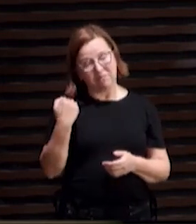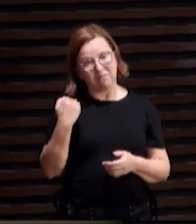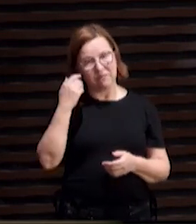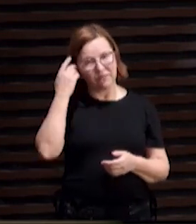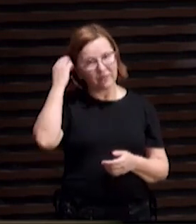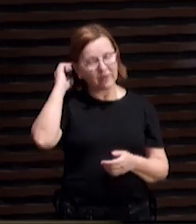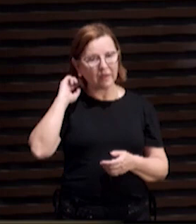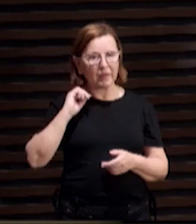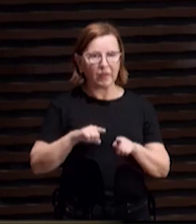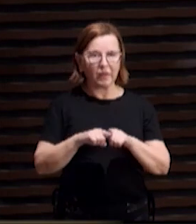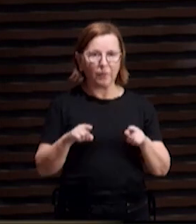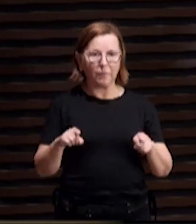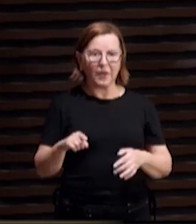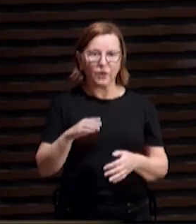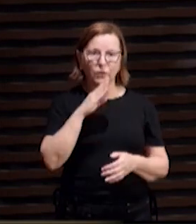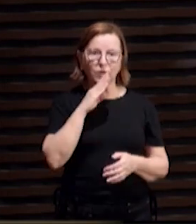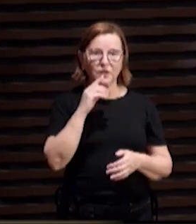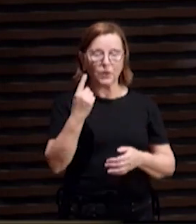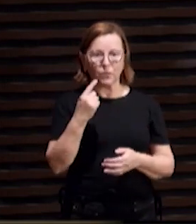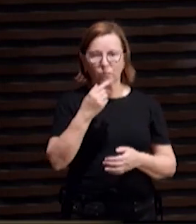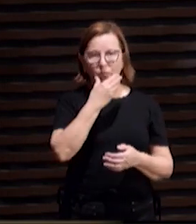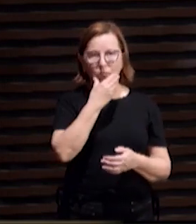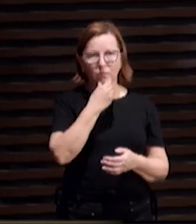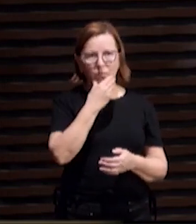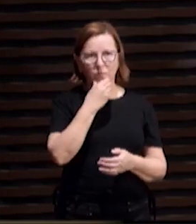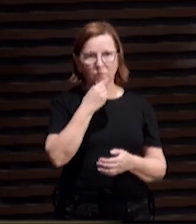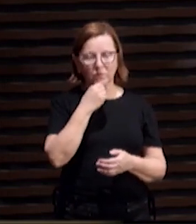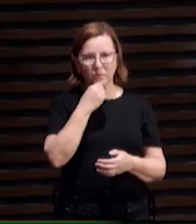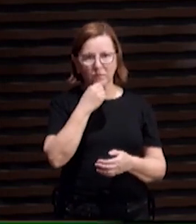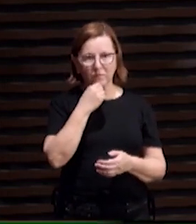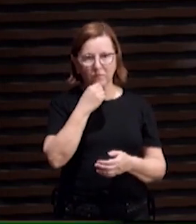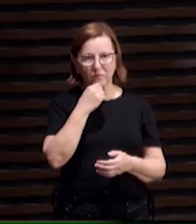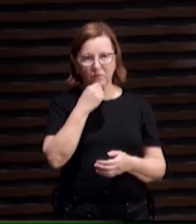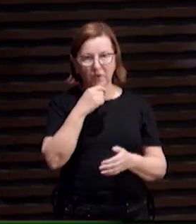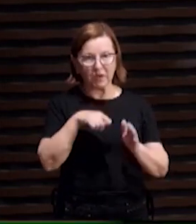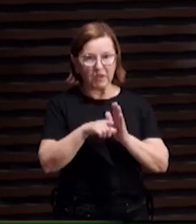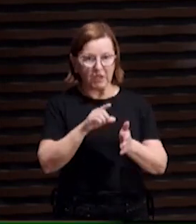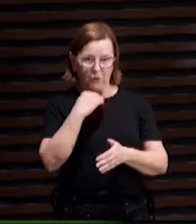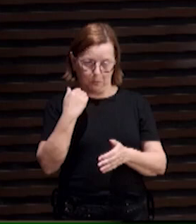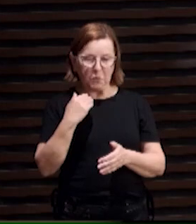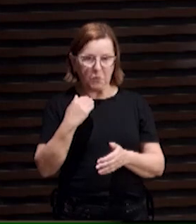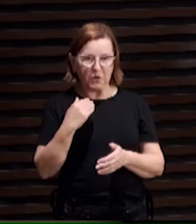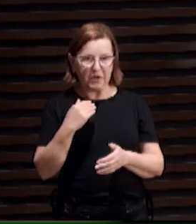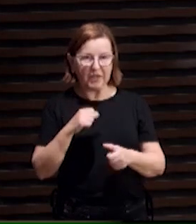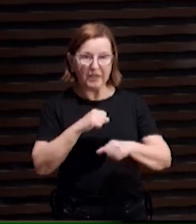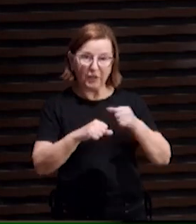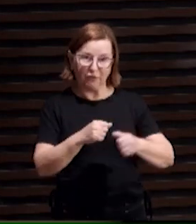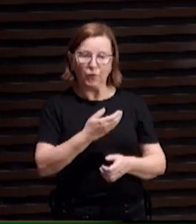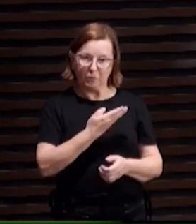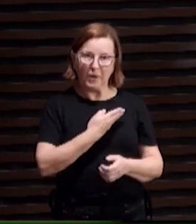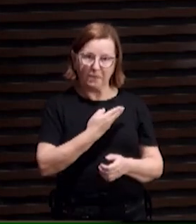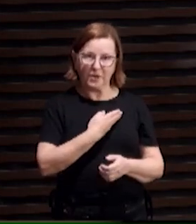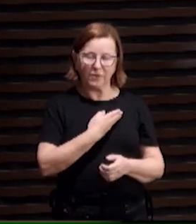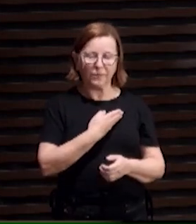Mas ele conheceu um rapaz que se tornou amigo dele no buraco da raposa, no